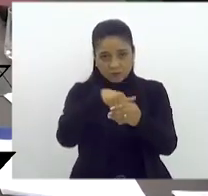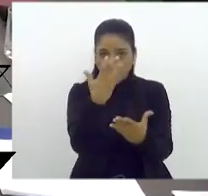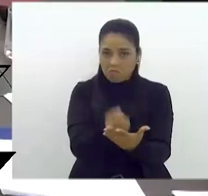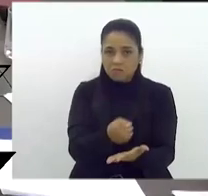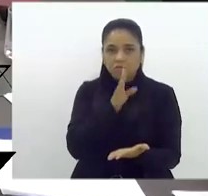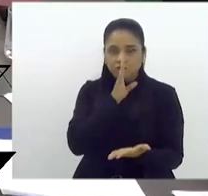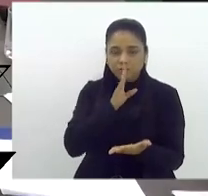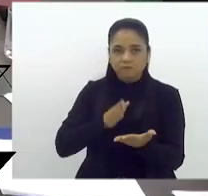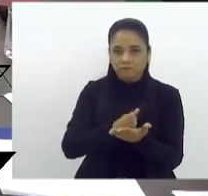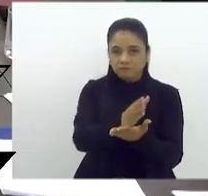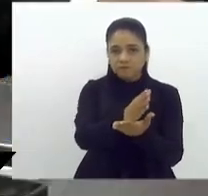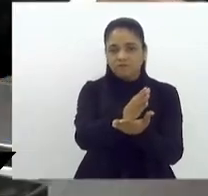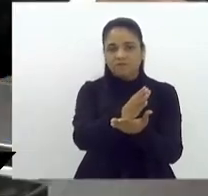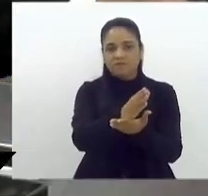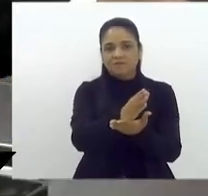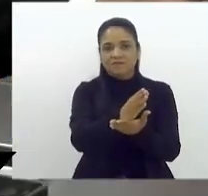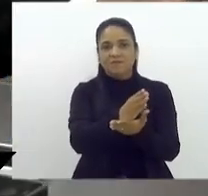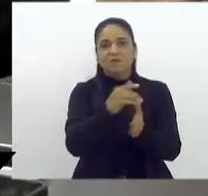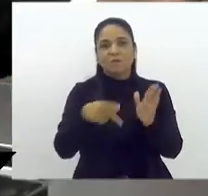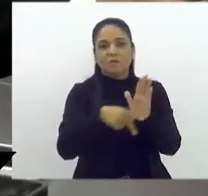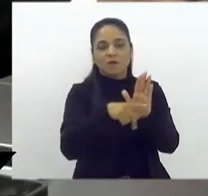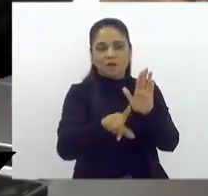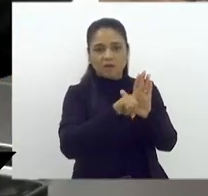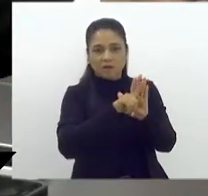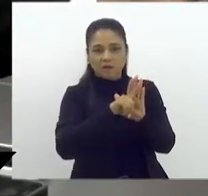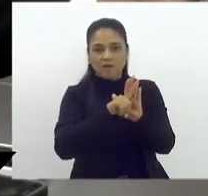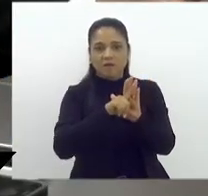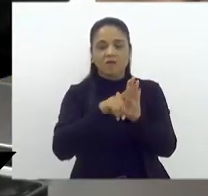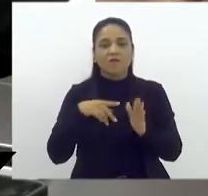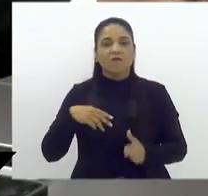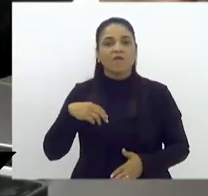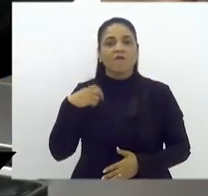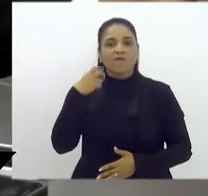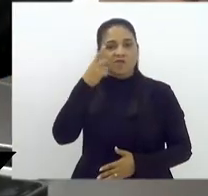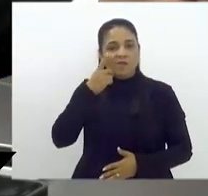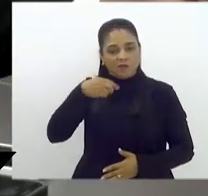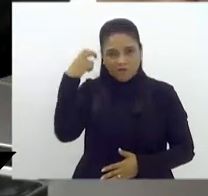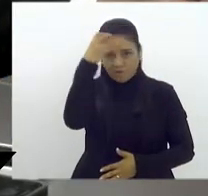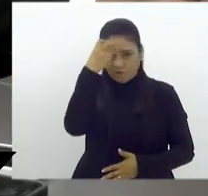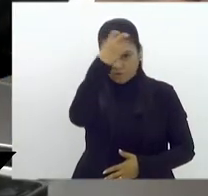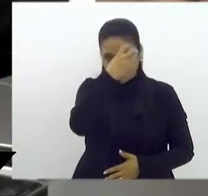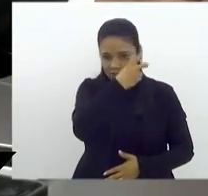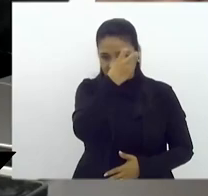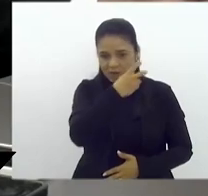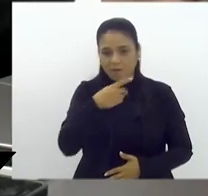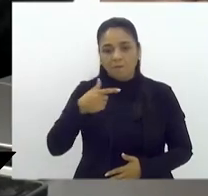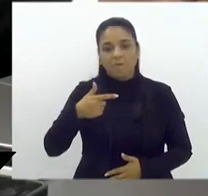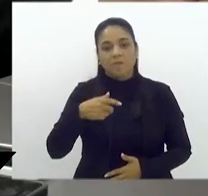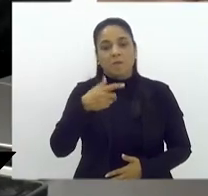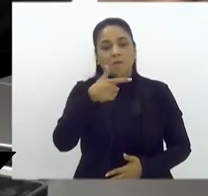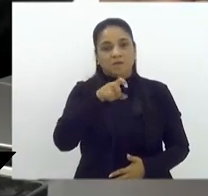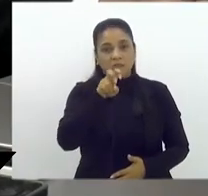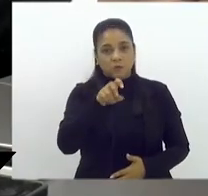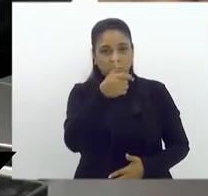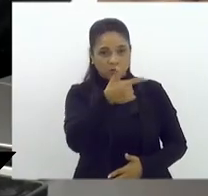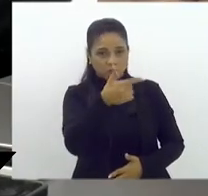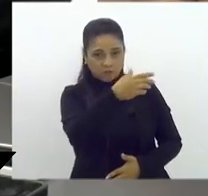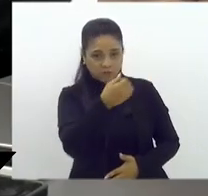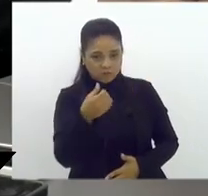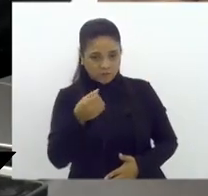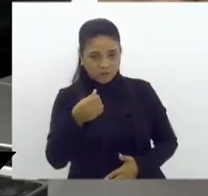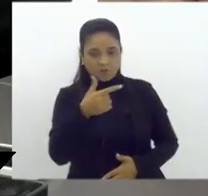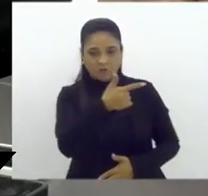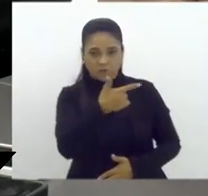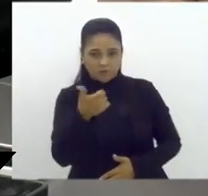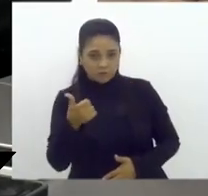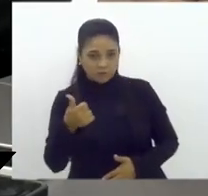aprovam, permaneçam como estão, aprovado. Projetos de relatoria da deputada Verônica Lima, o 10 da pauta, PL 5100 de 21, de